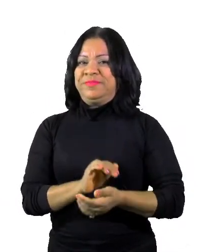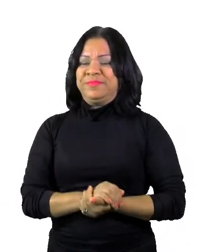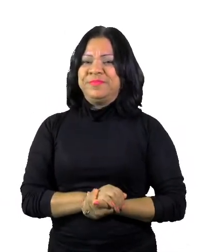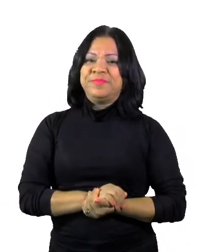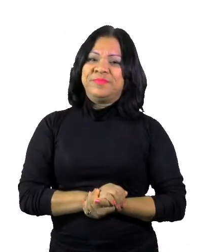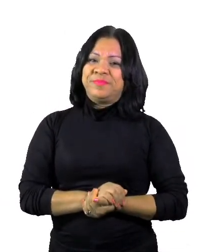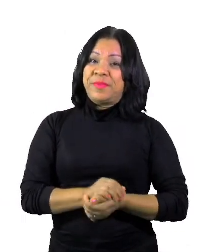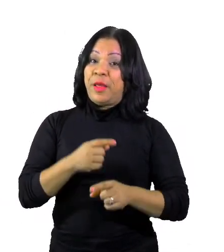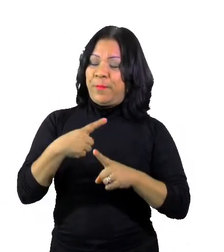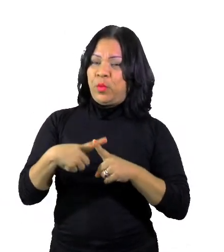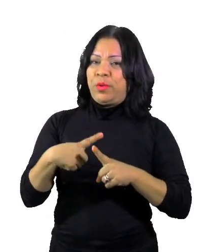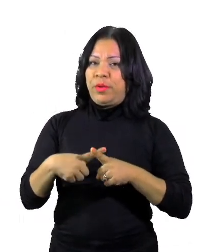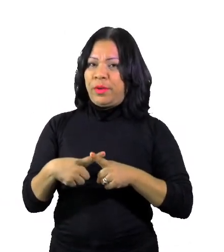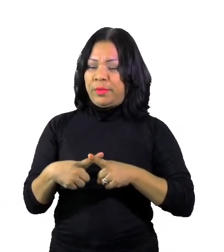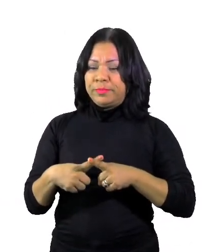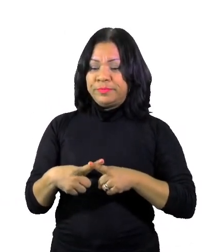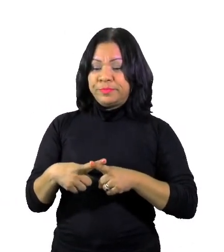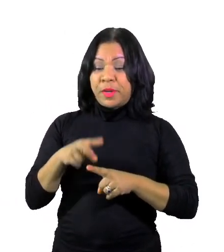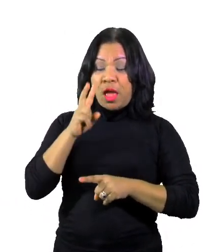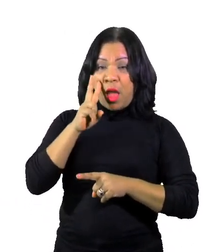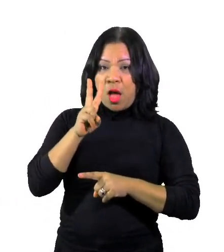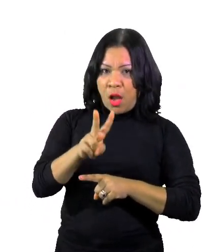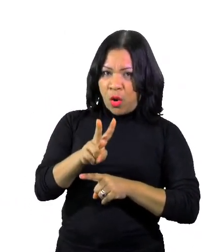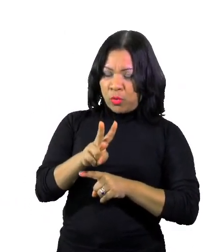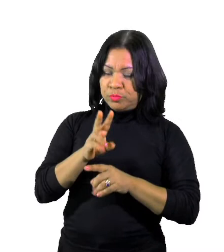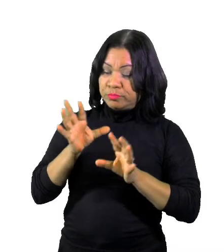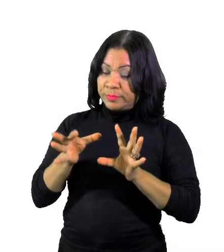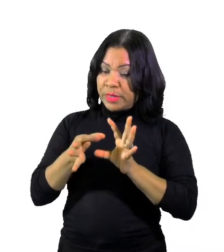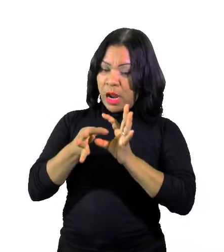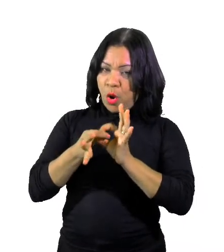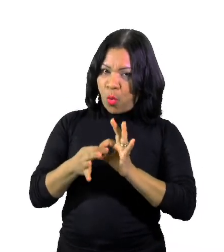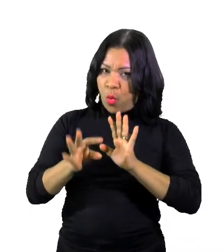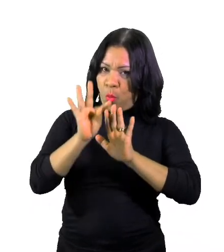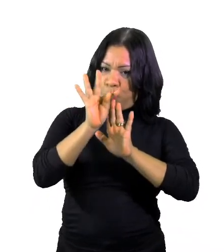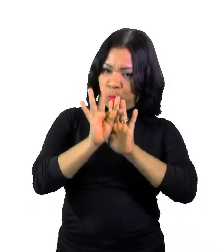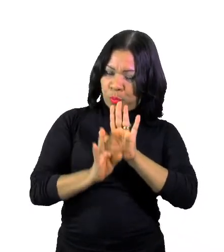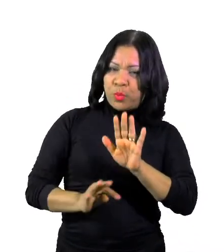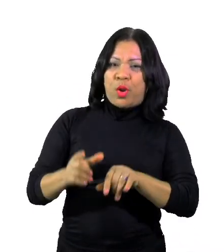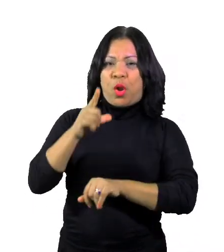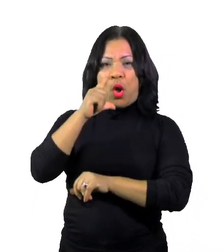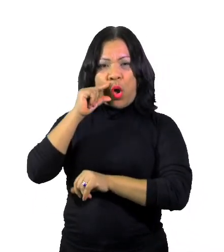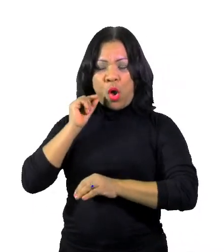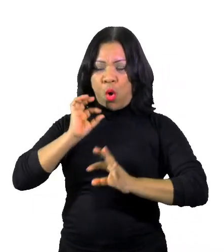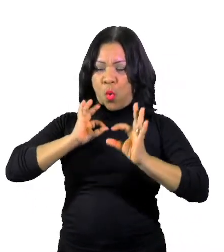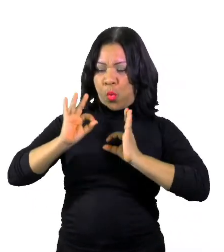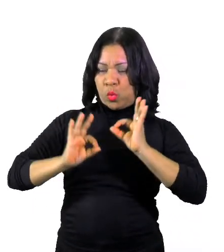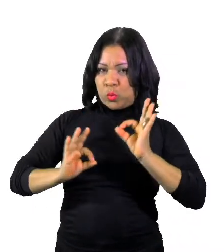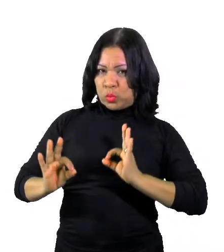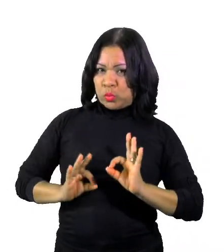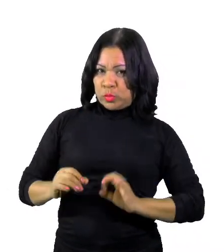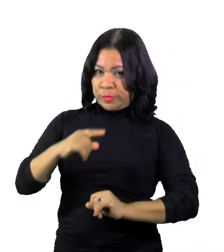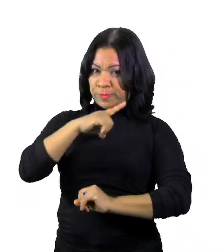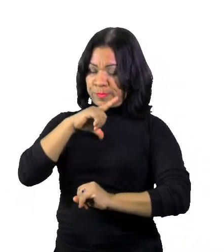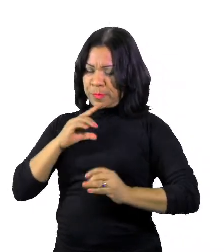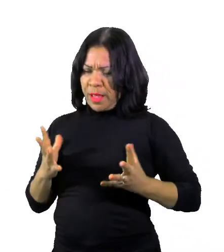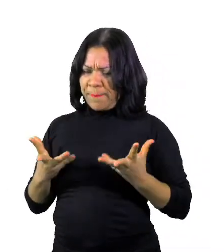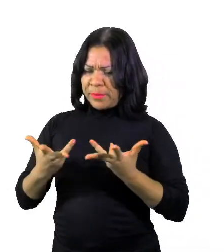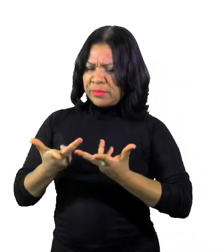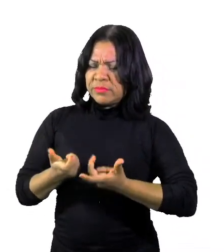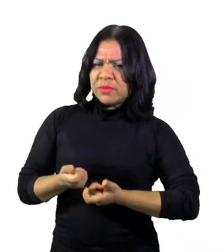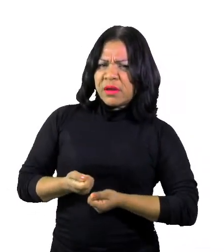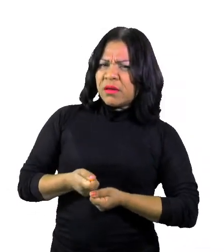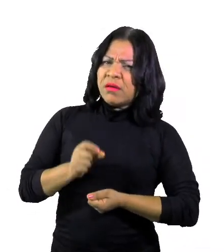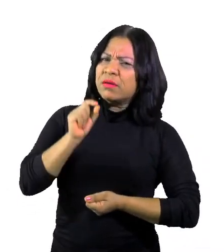olha só, de acordo com o texto, a onça pintada possui habilidades para...